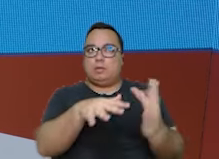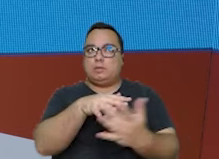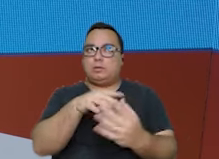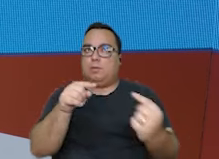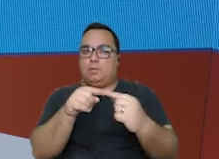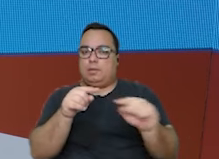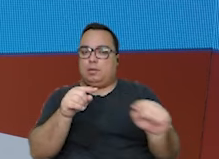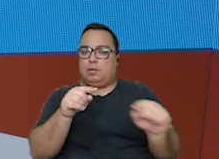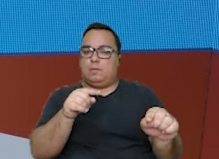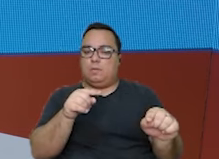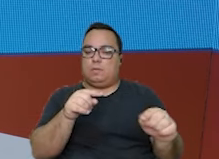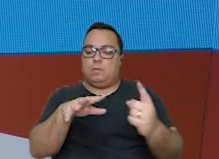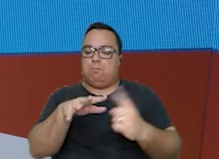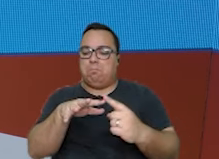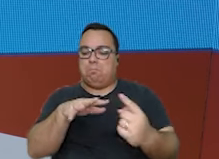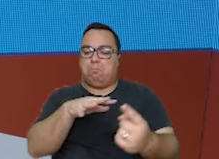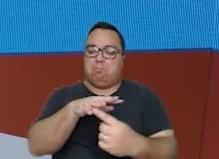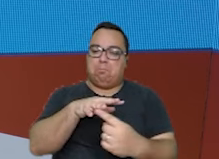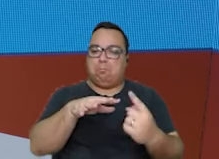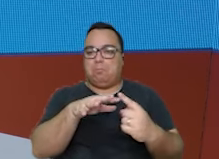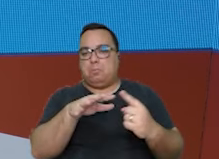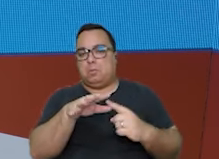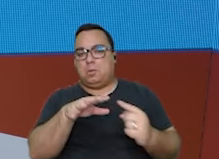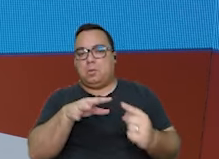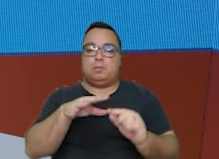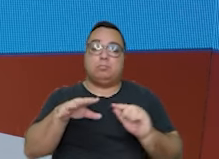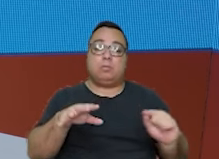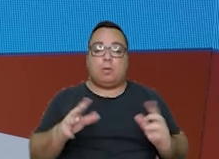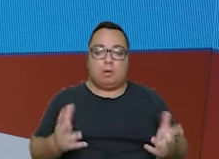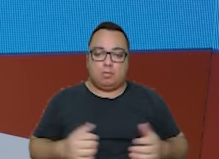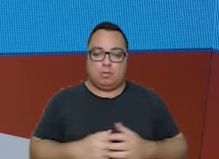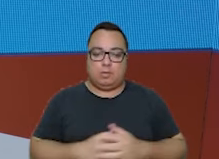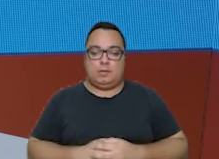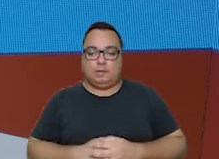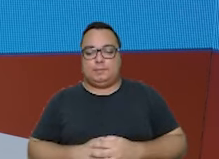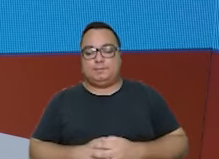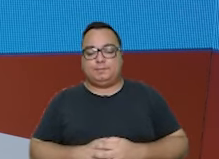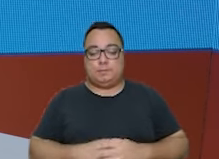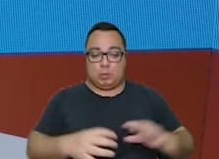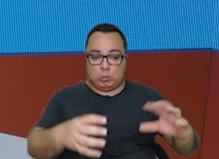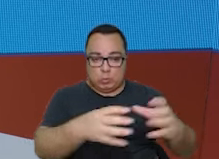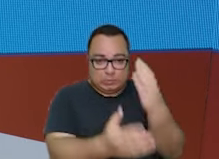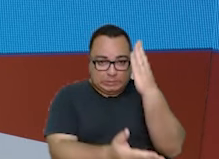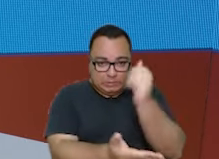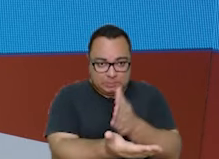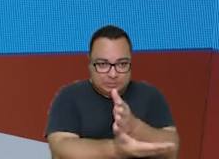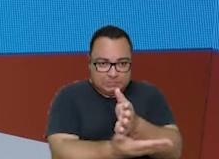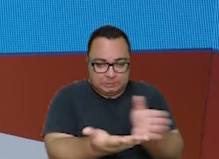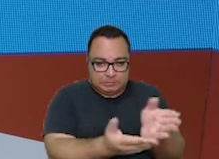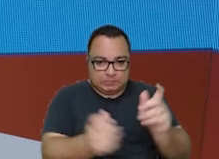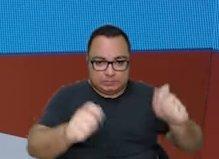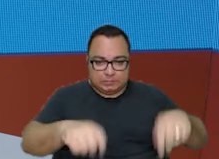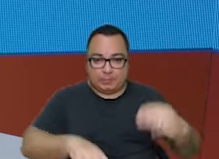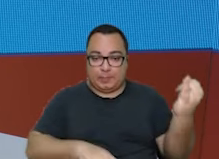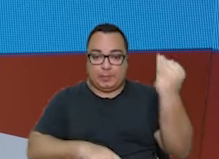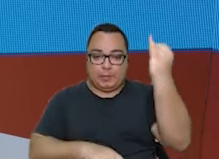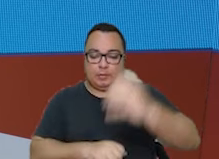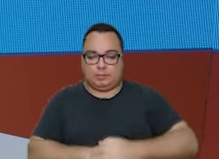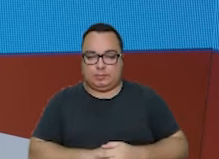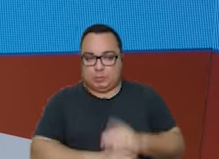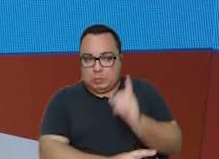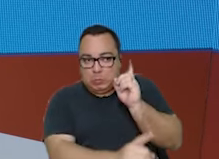ele se você tem claramente Quem é seu público Qual é o canal que é mais relevante onde onde ol a